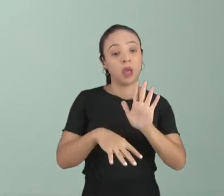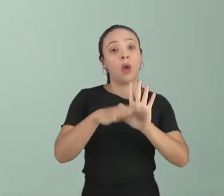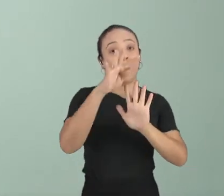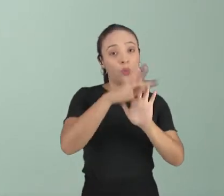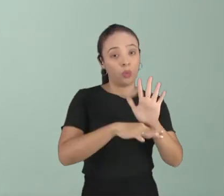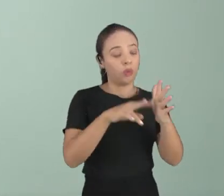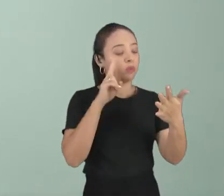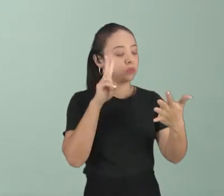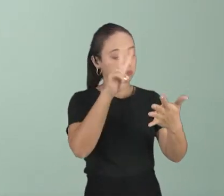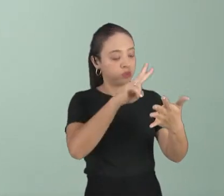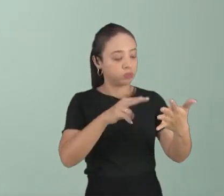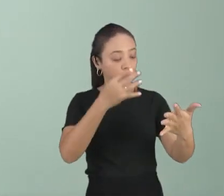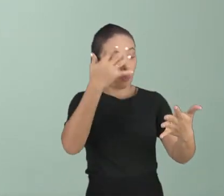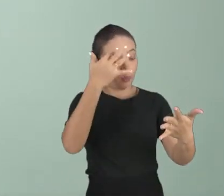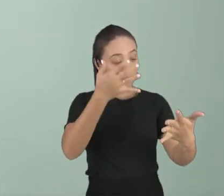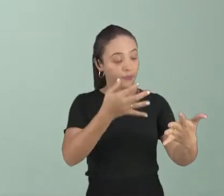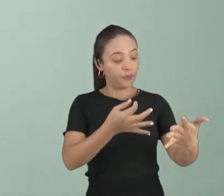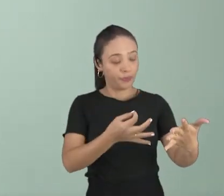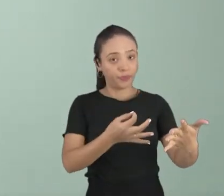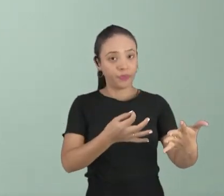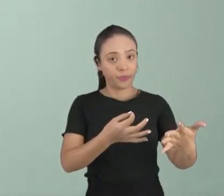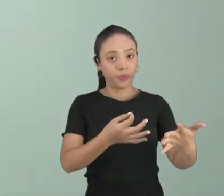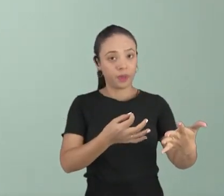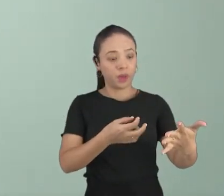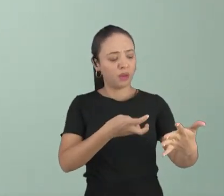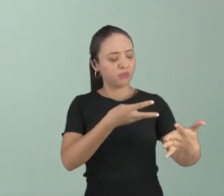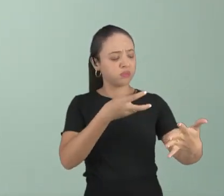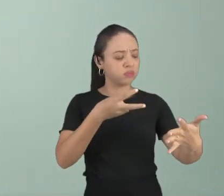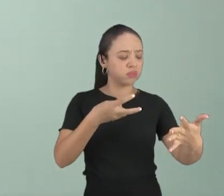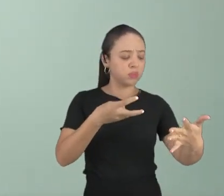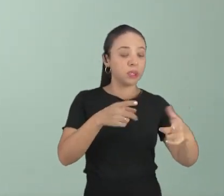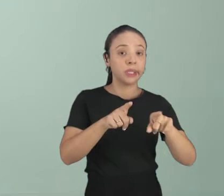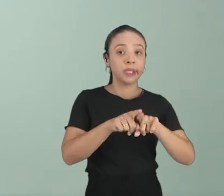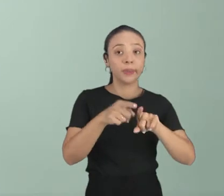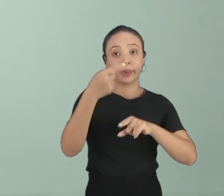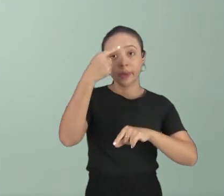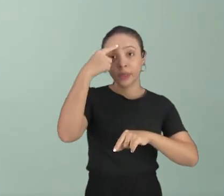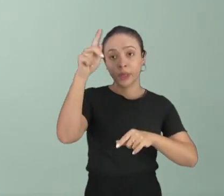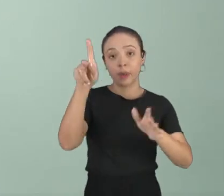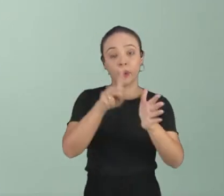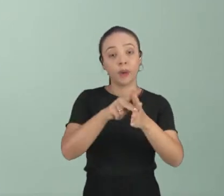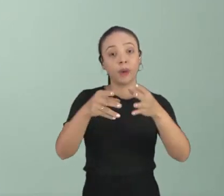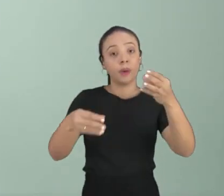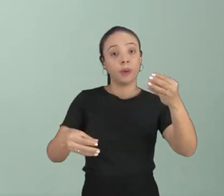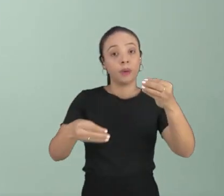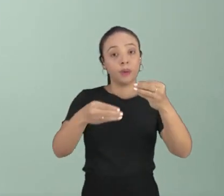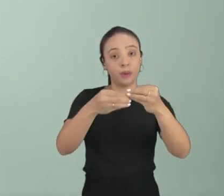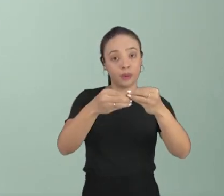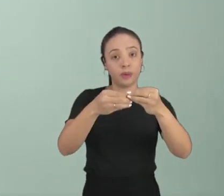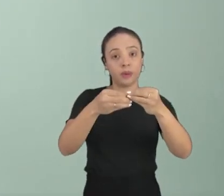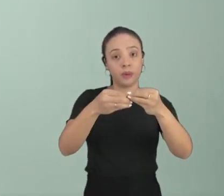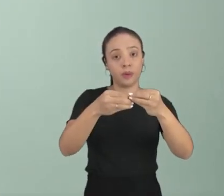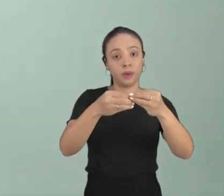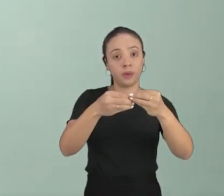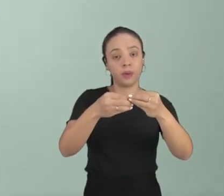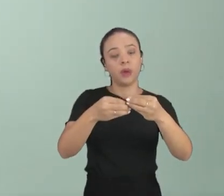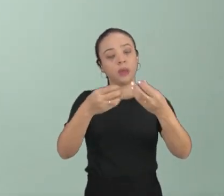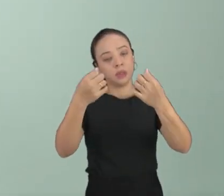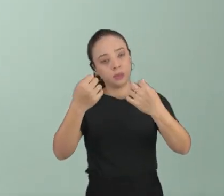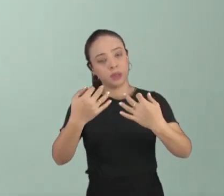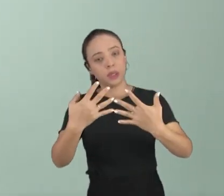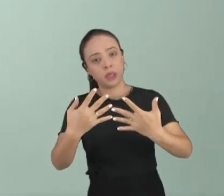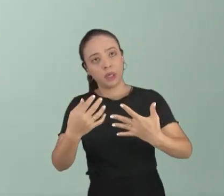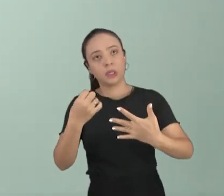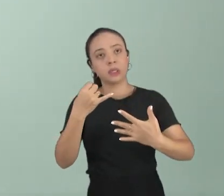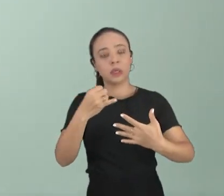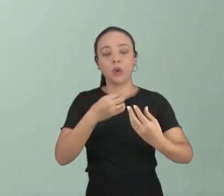vai entender, vai compreender, vai analisar e vai fazer a avaliação. Vai dizer